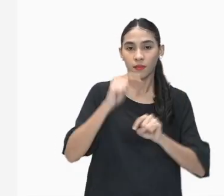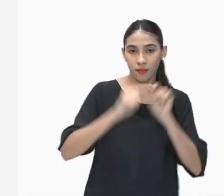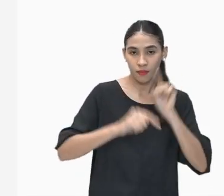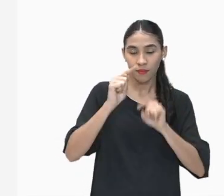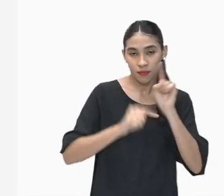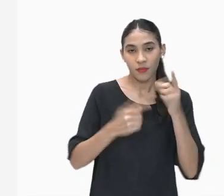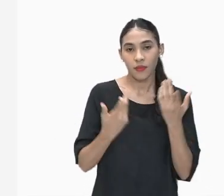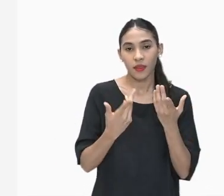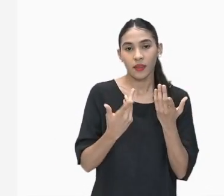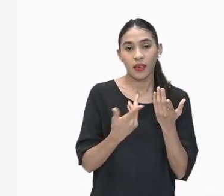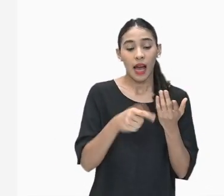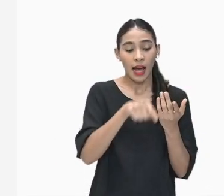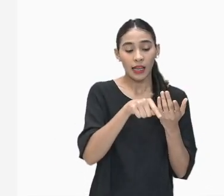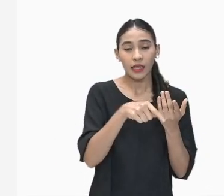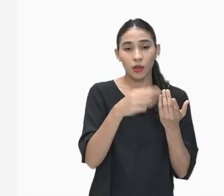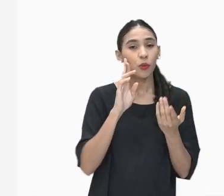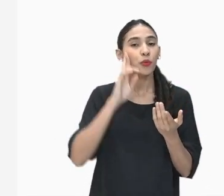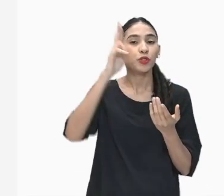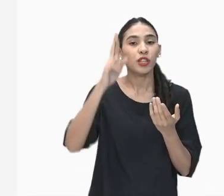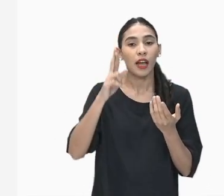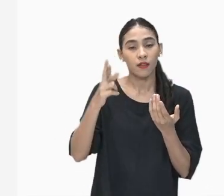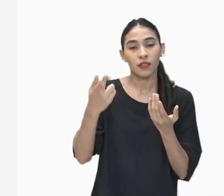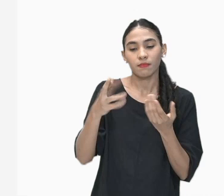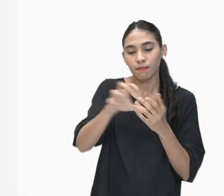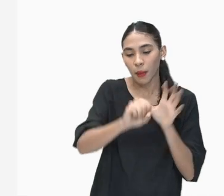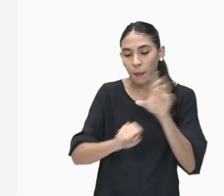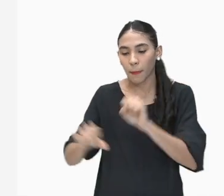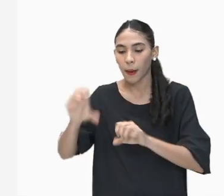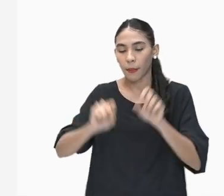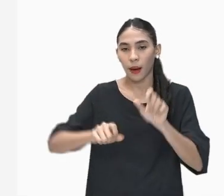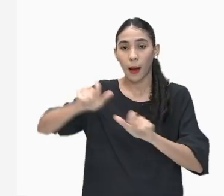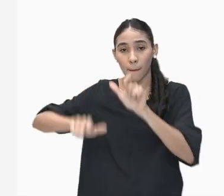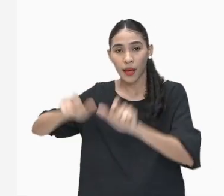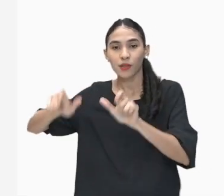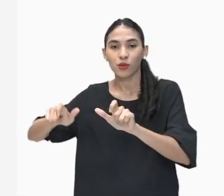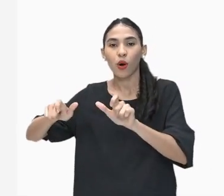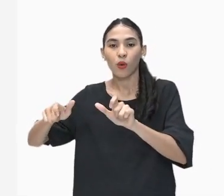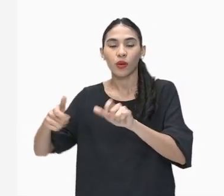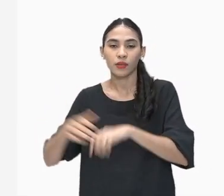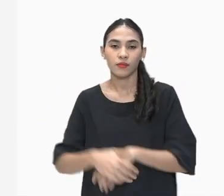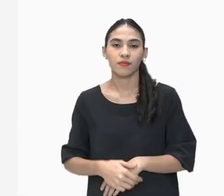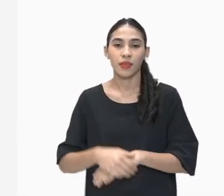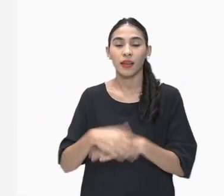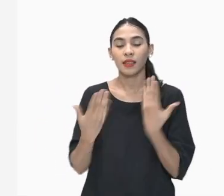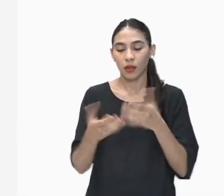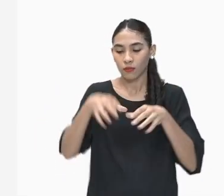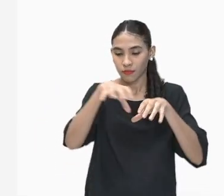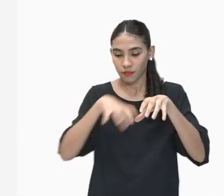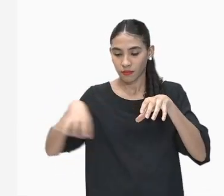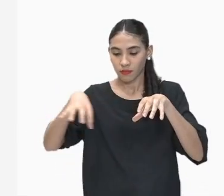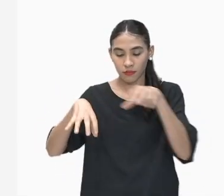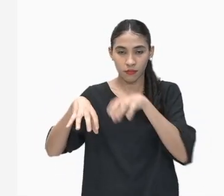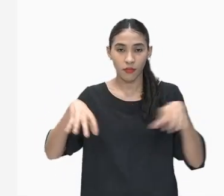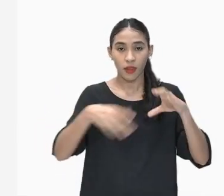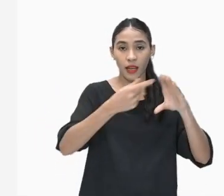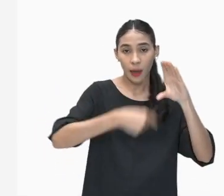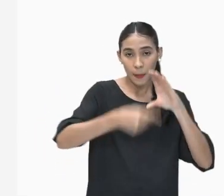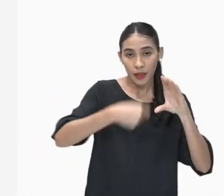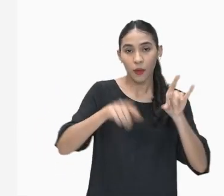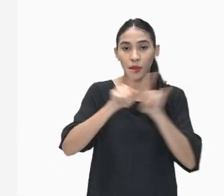e vai pegar pessoas que vão trabalhar para ele. Então aí você vai ver que vai então nascer a divisão entre capital e